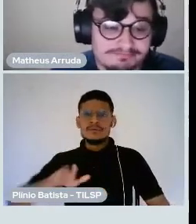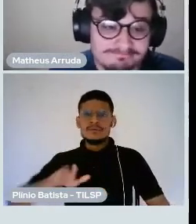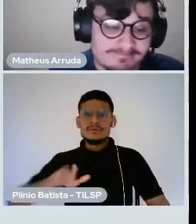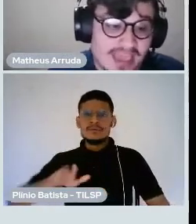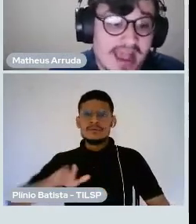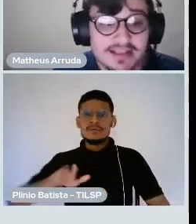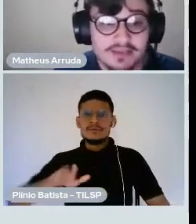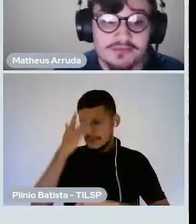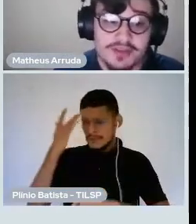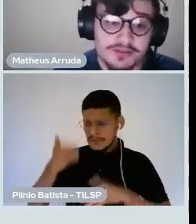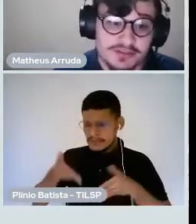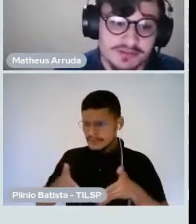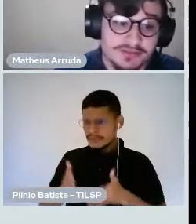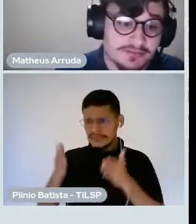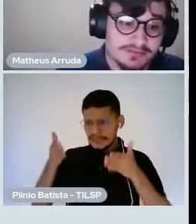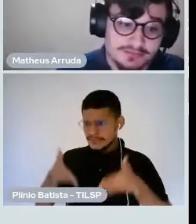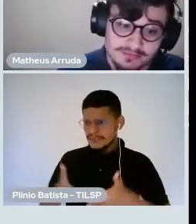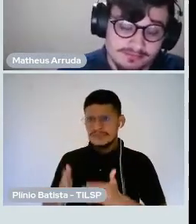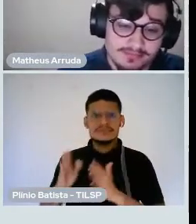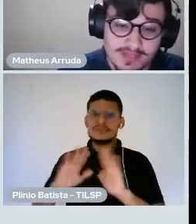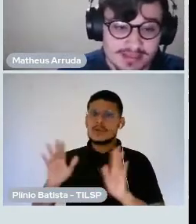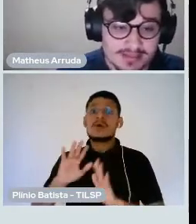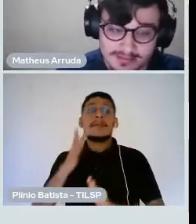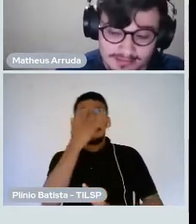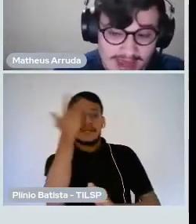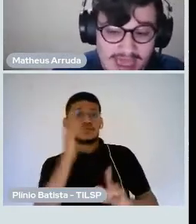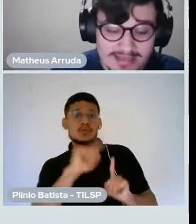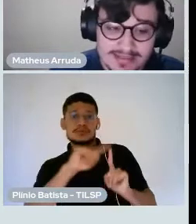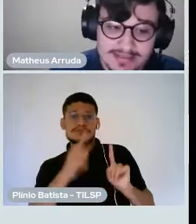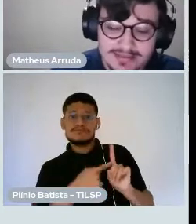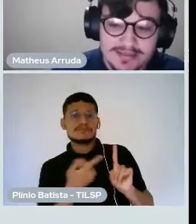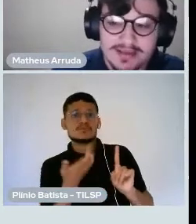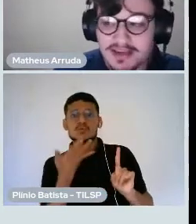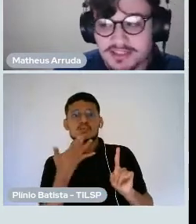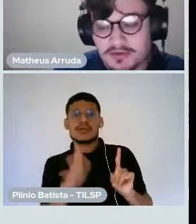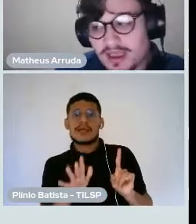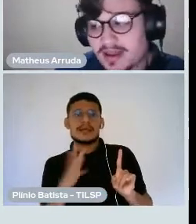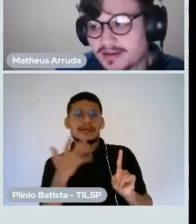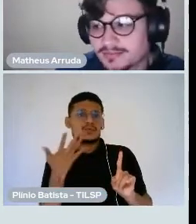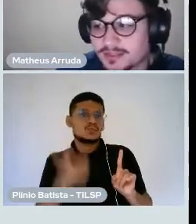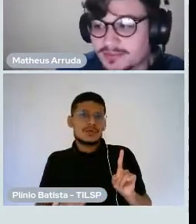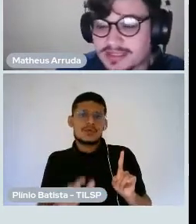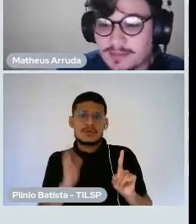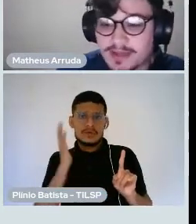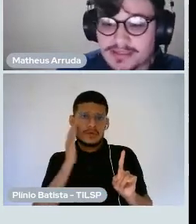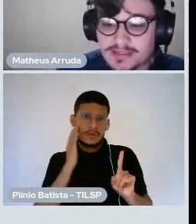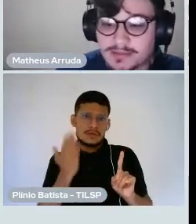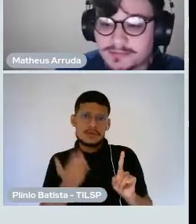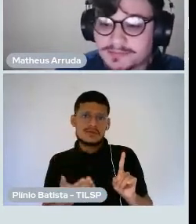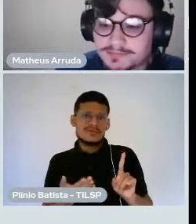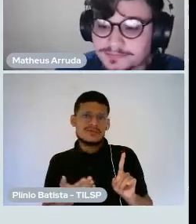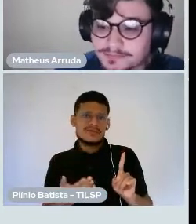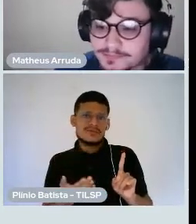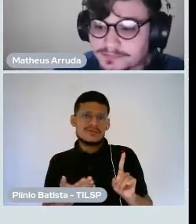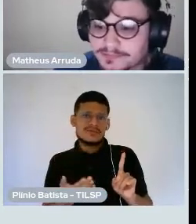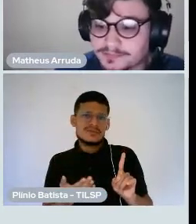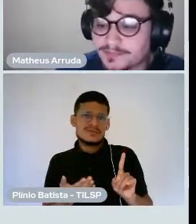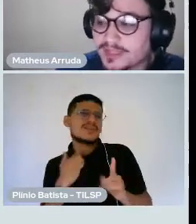pessoas não querem ter filhos. Lá é assim, eles não querem, não tem essa pretensão.